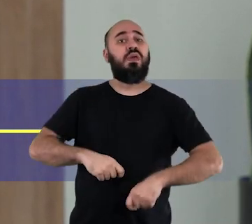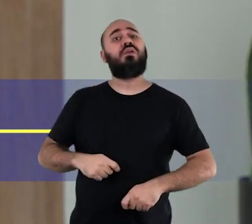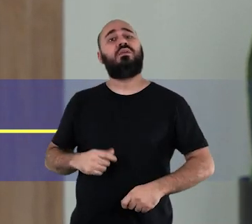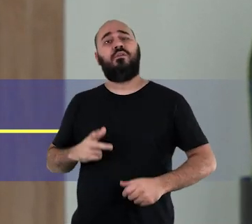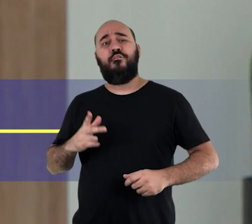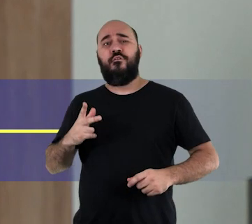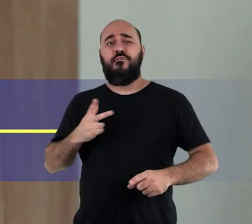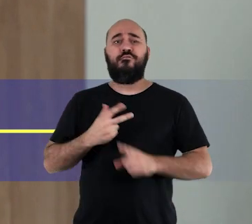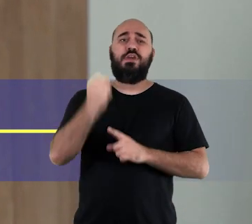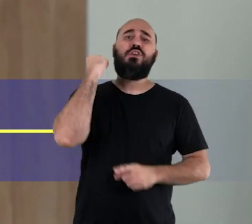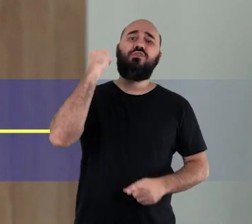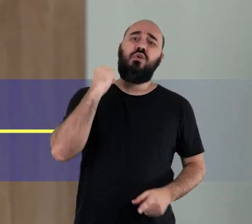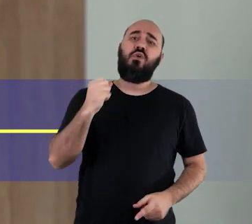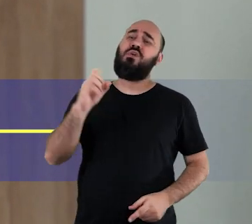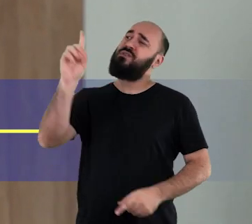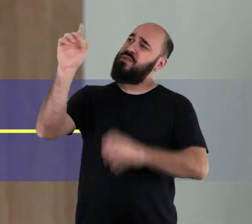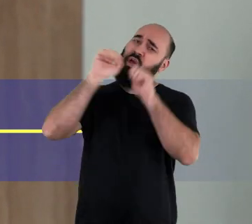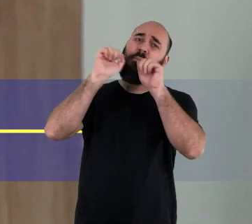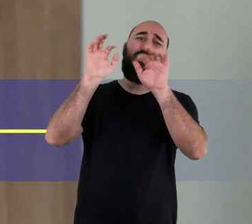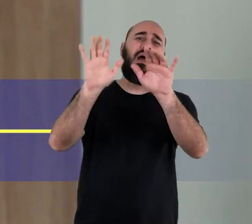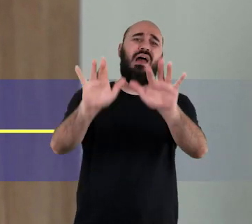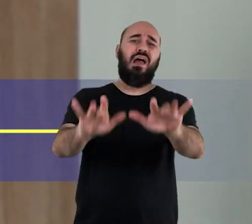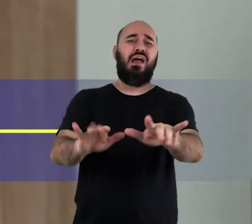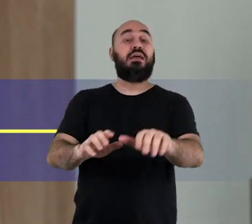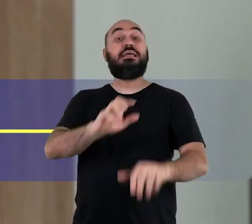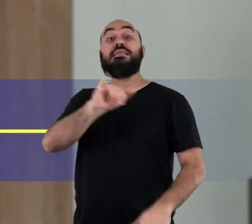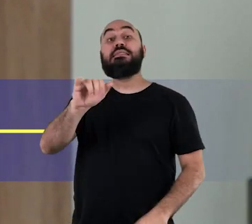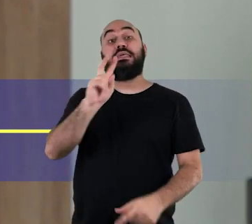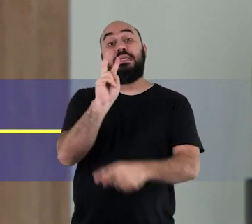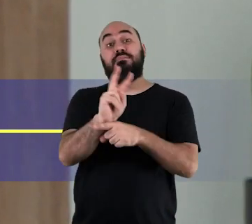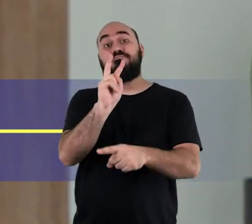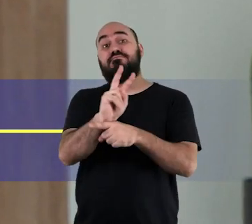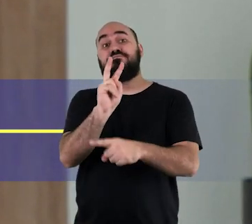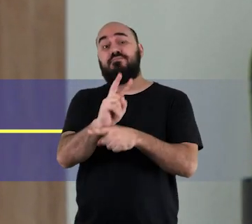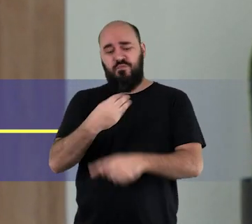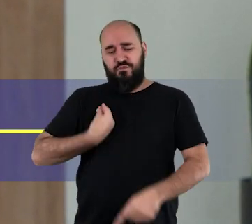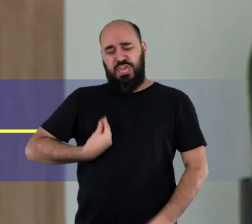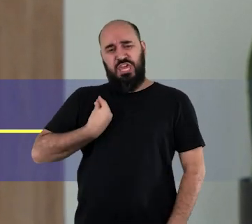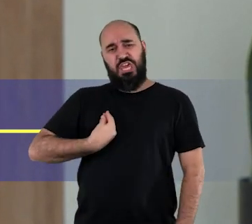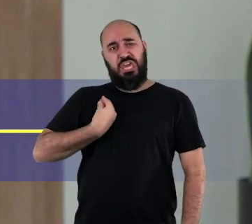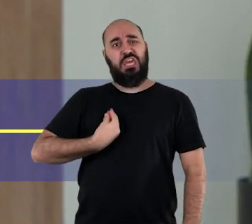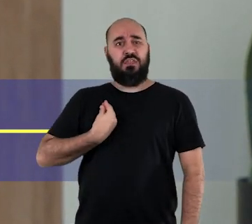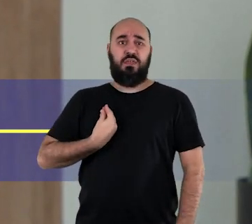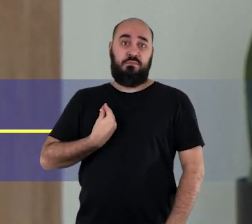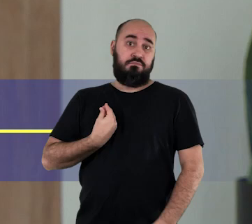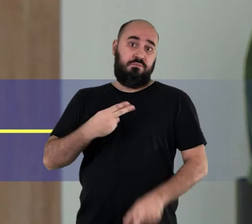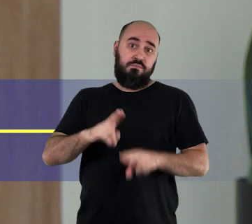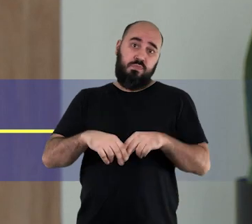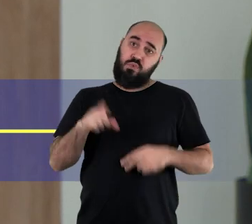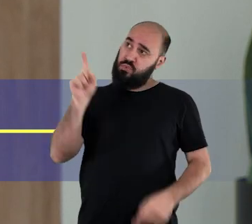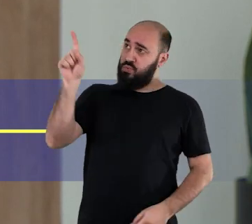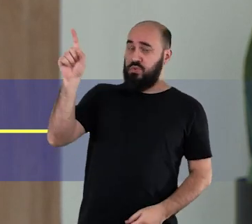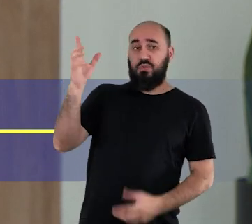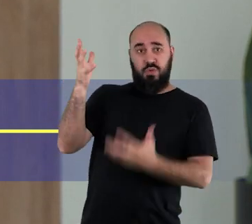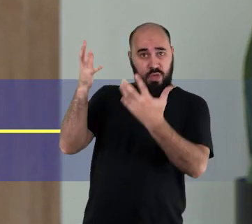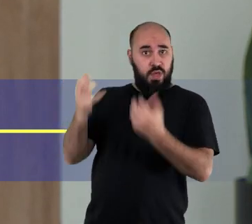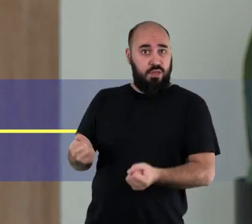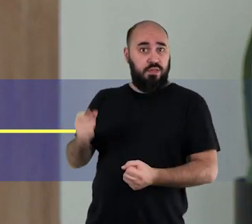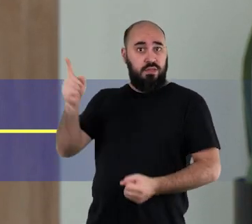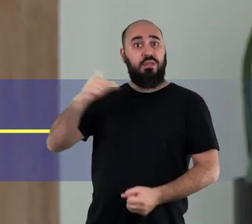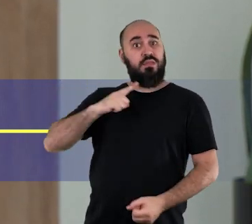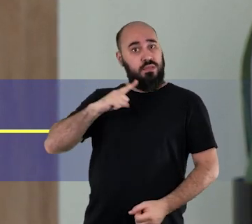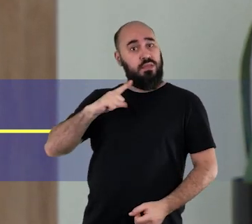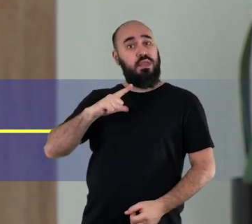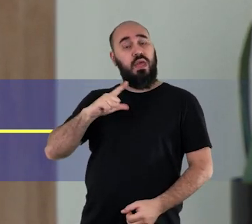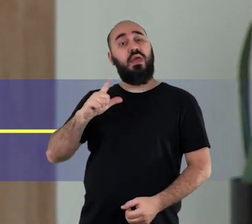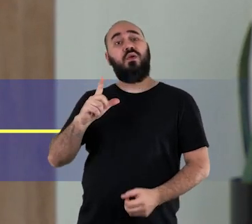se Deus tem preservado a sua vida, é porque Ele tem algo a fazer em você e